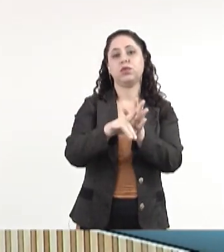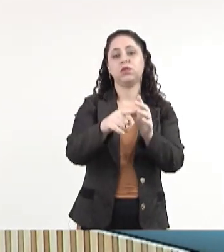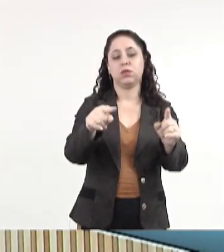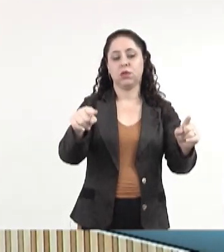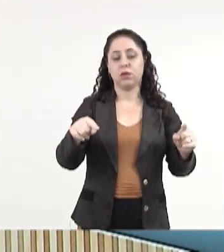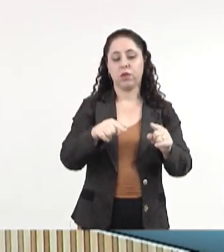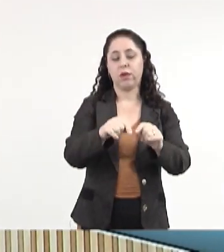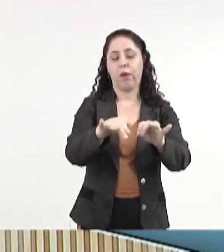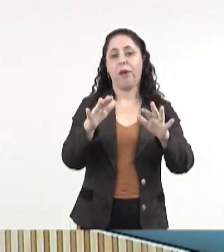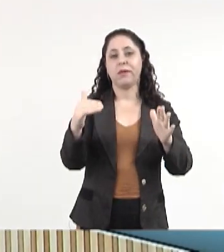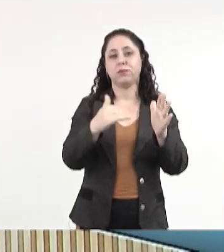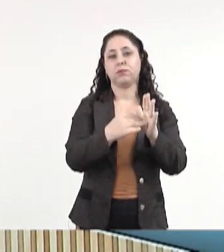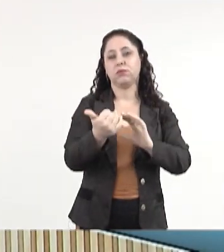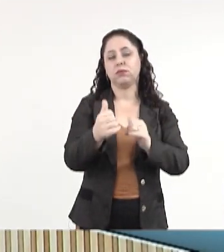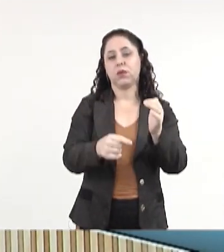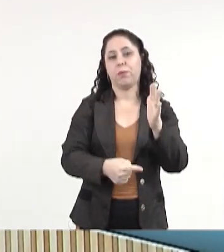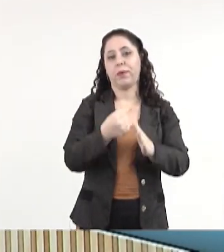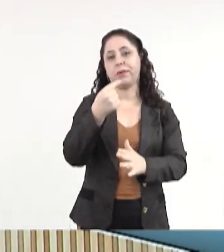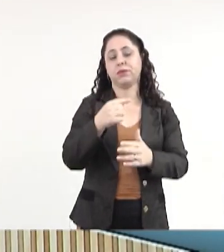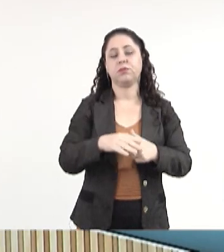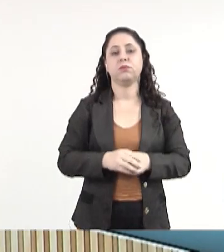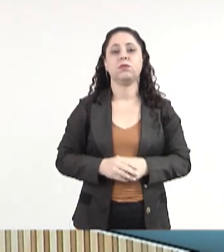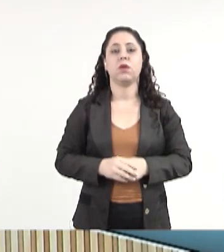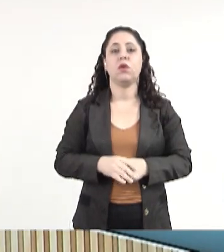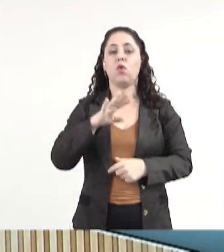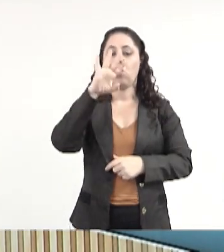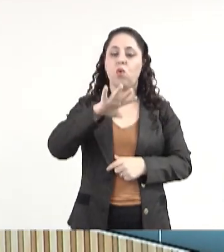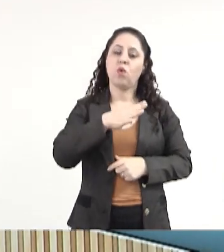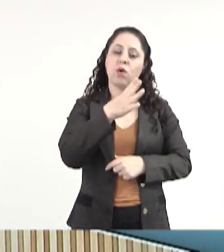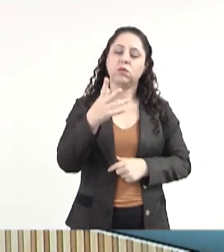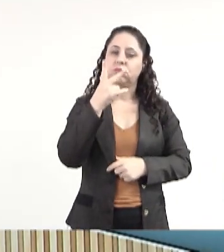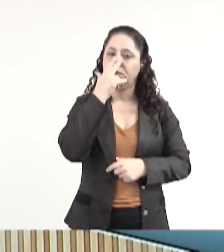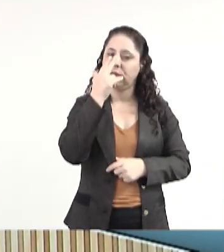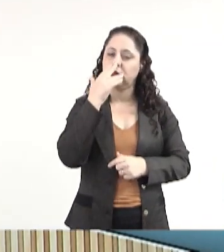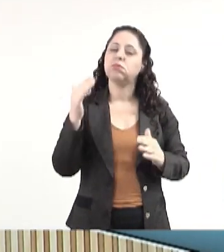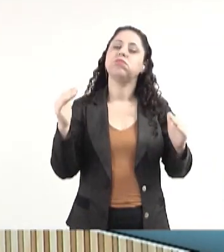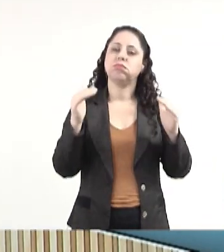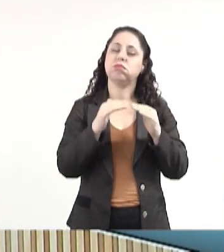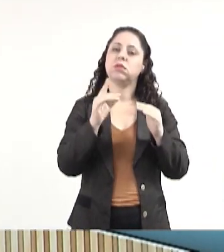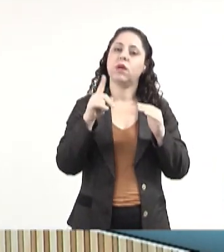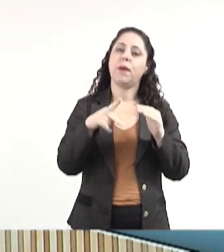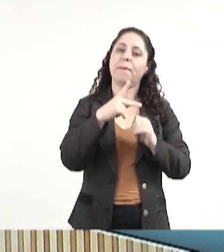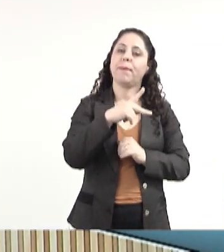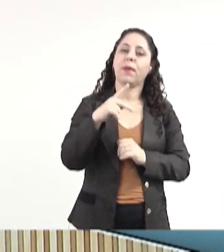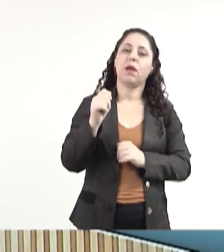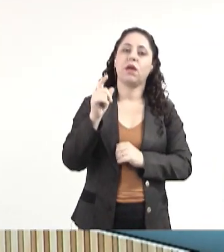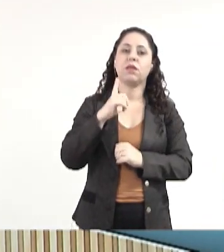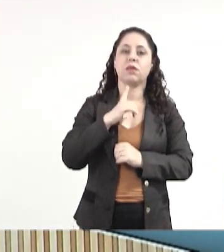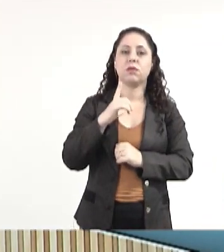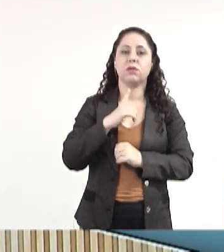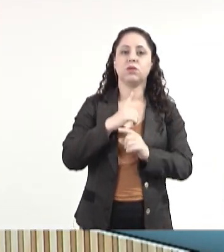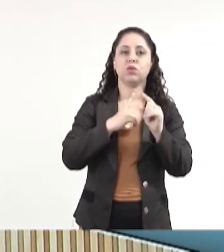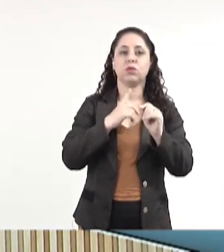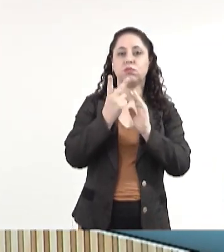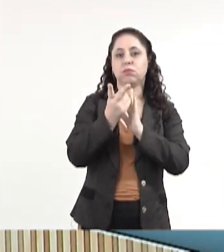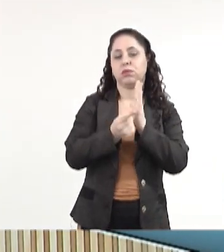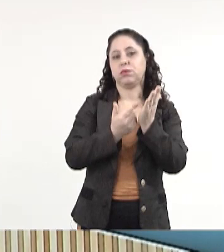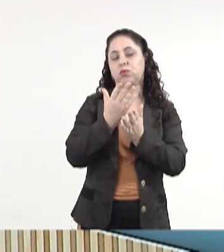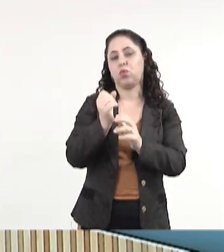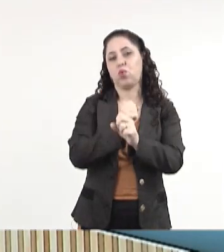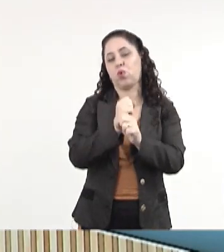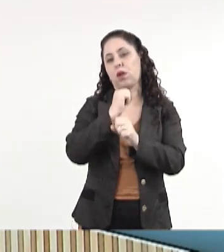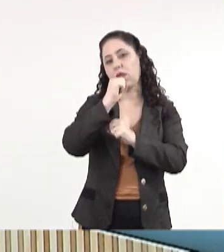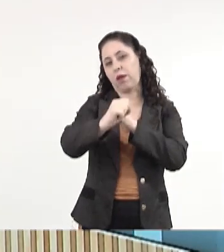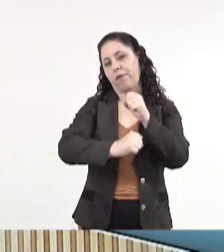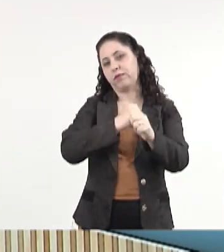para a primeira discussão. E, de maneira, com o calendário também parecido, semelhante ao do PPA, o orçamento do